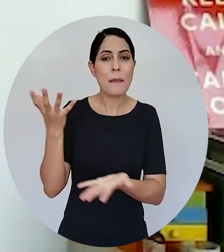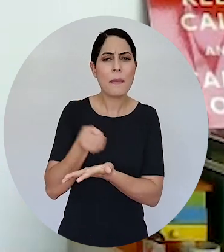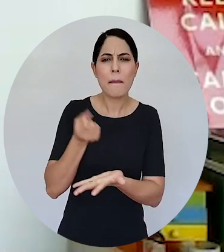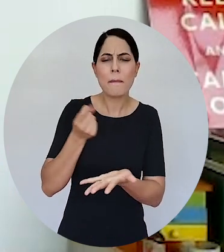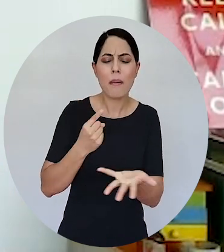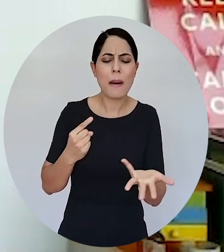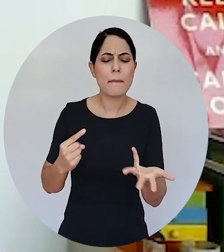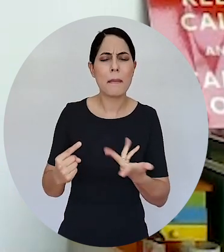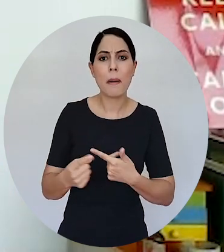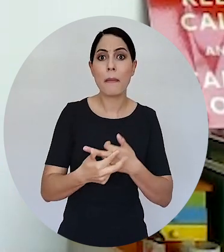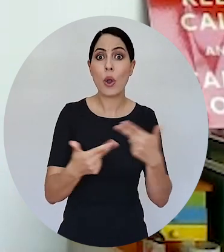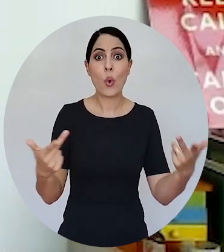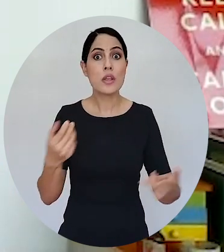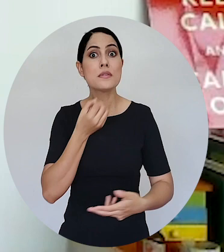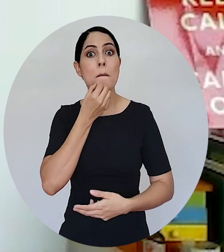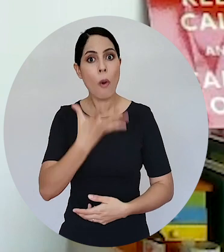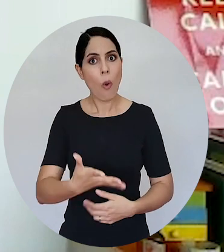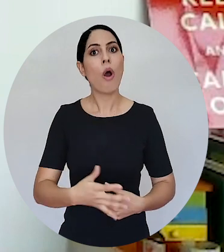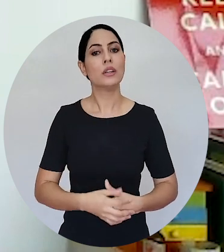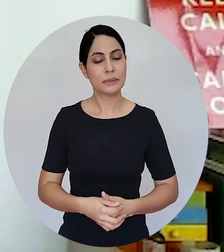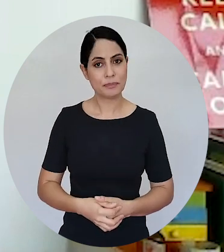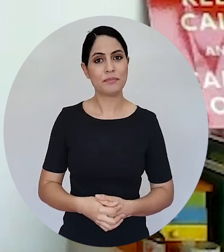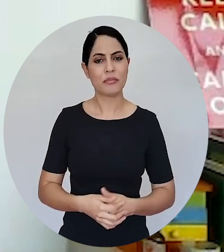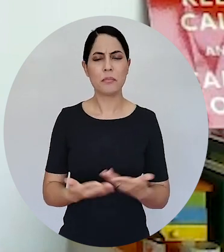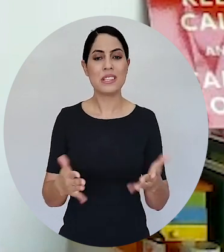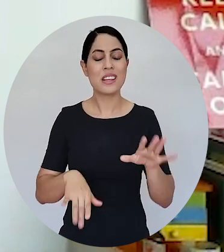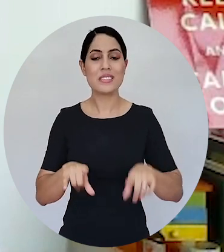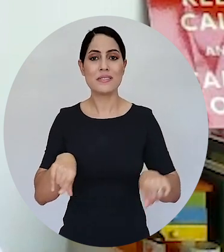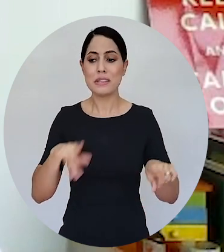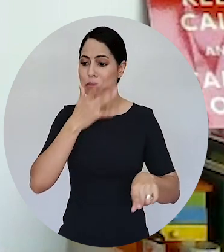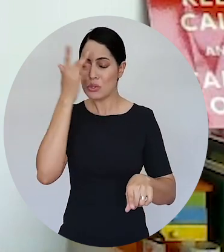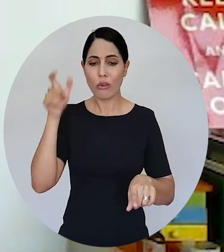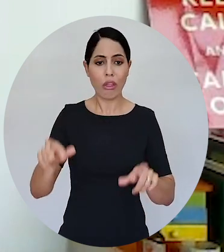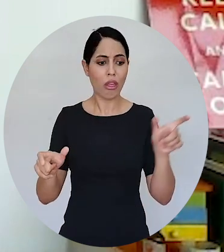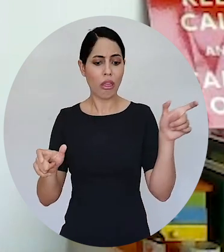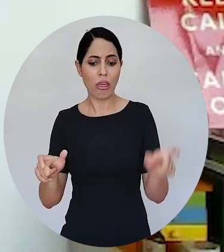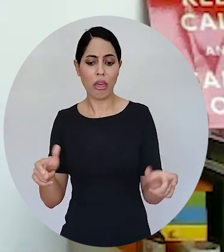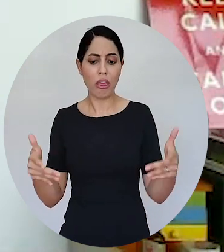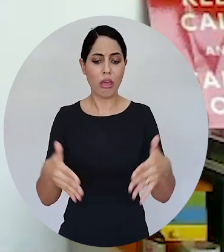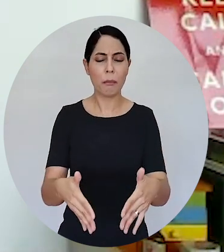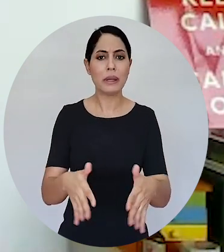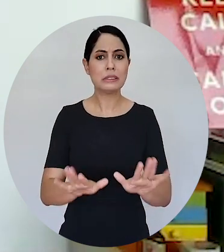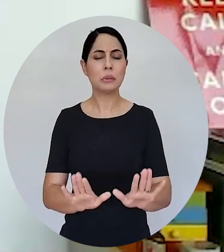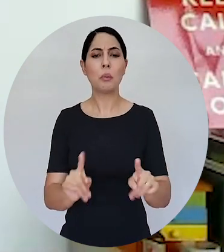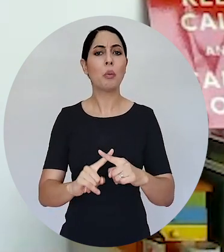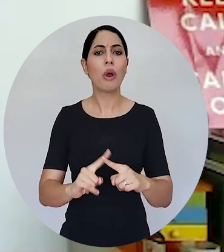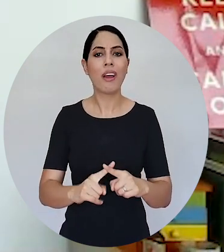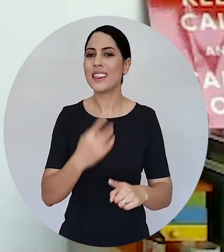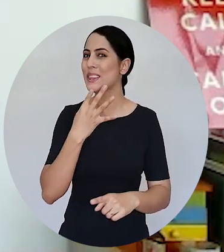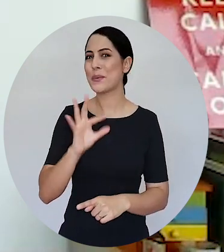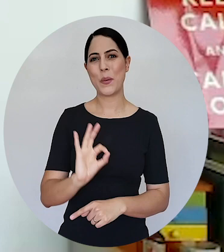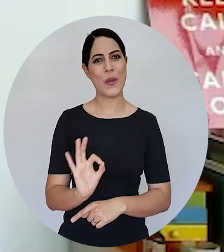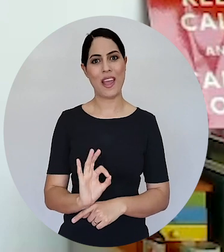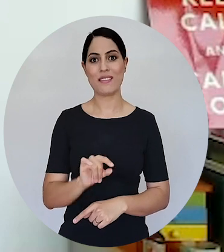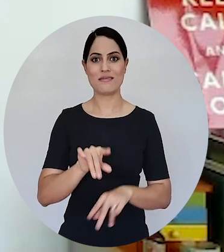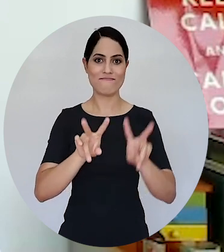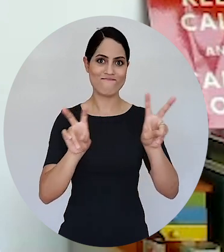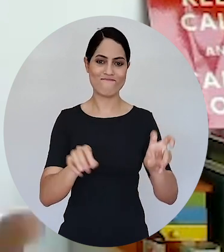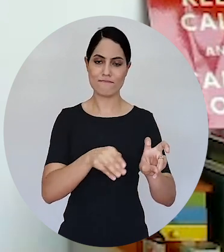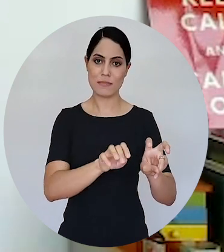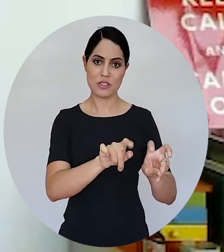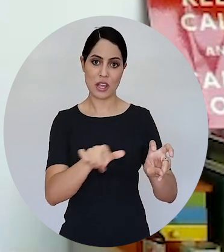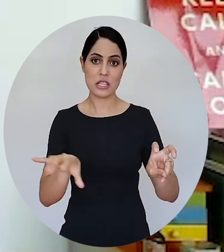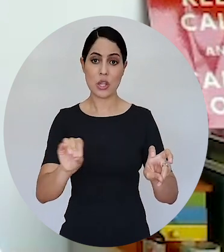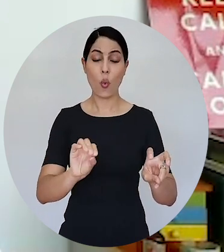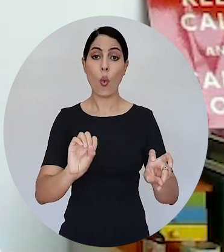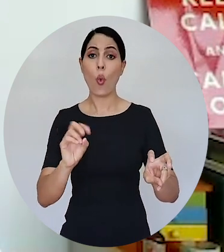benefícios. Então, muitas vezes as pessoas simplesmente não participam porque não conhecem, ou não participam porque daqui a pouco tem